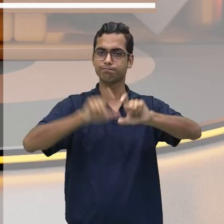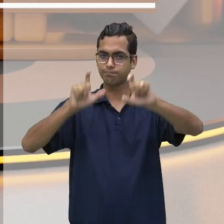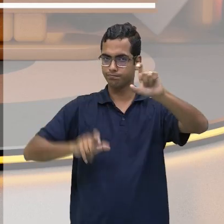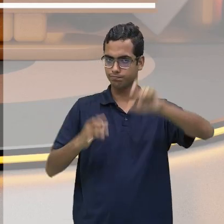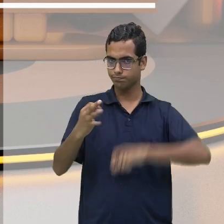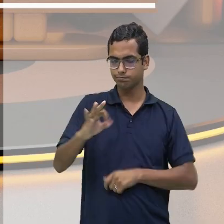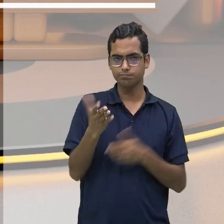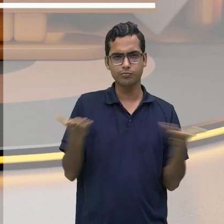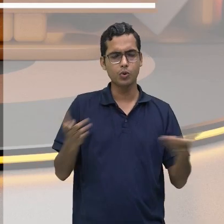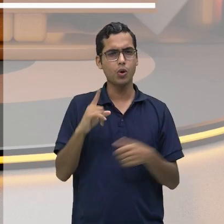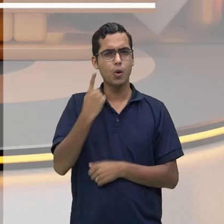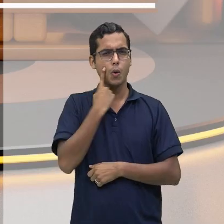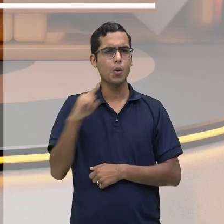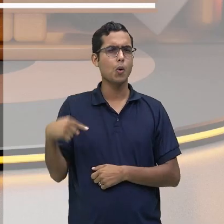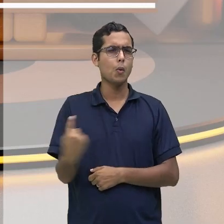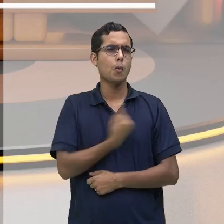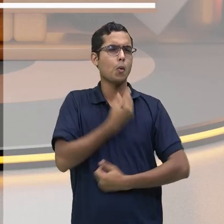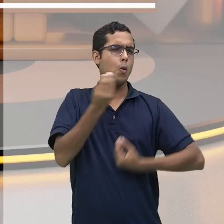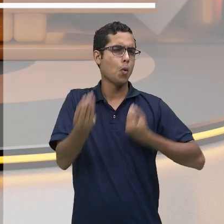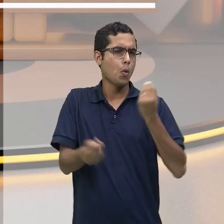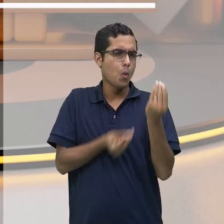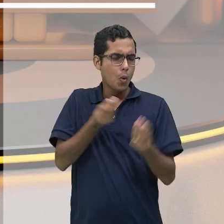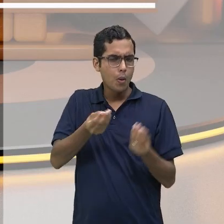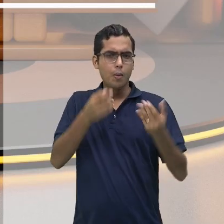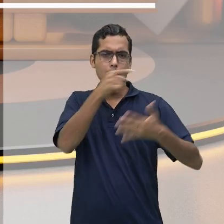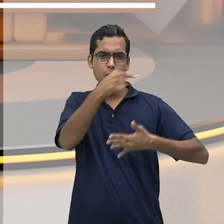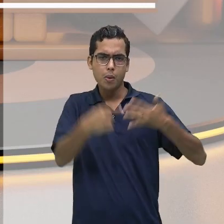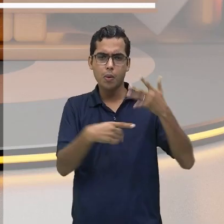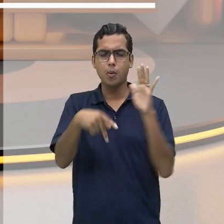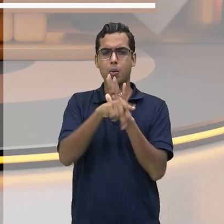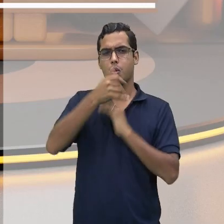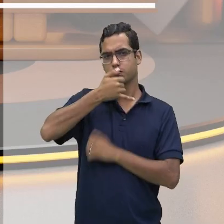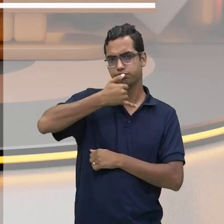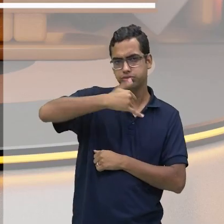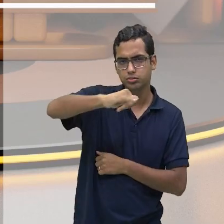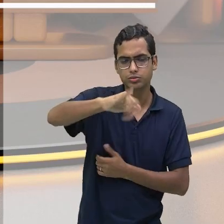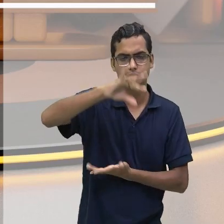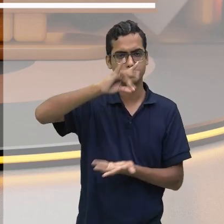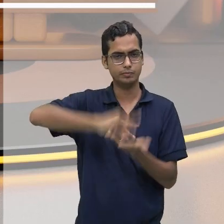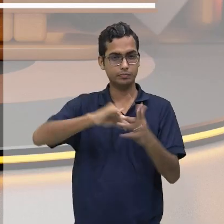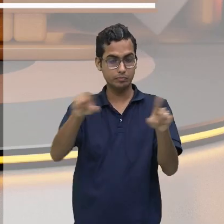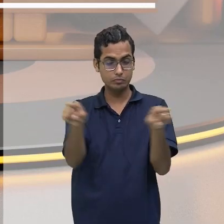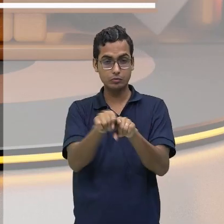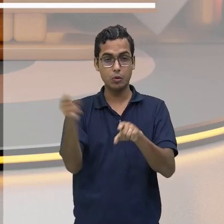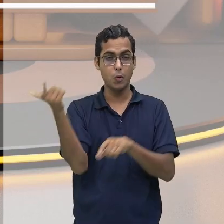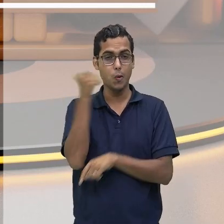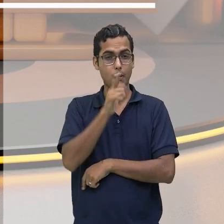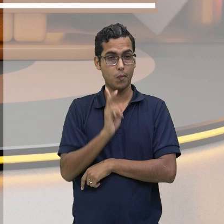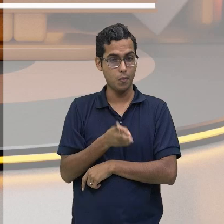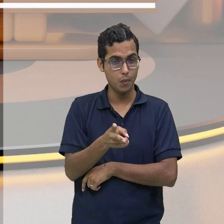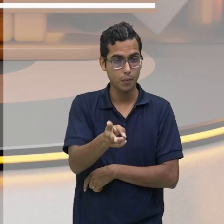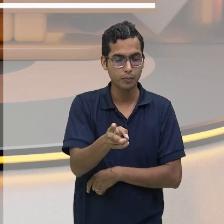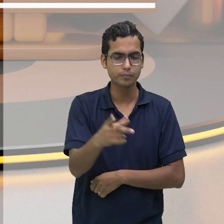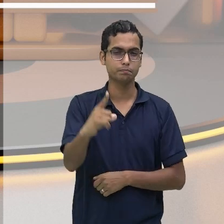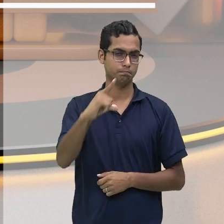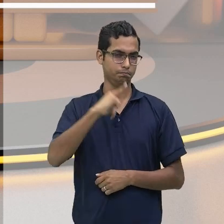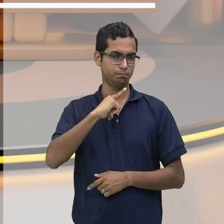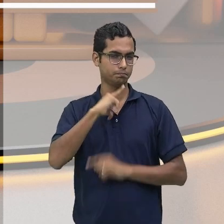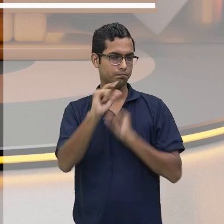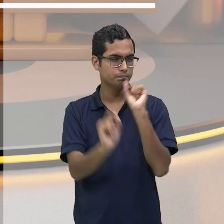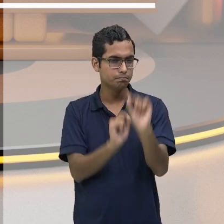gente observa, principalmente ali também por questões energéticas, né, para manter principalmente o fornecimento